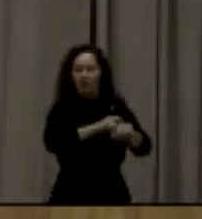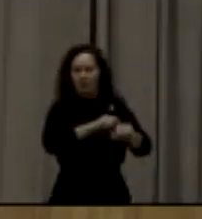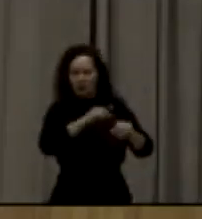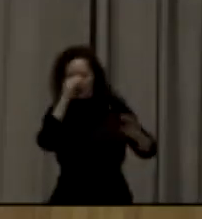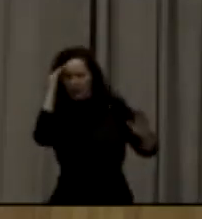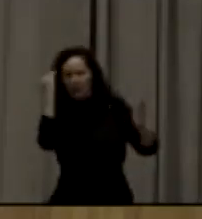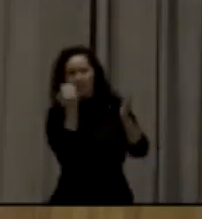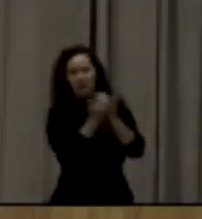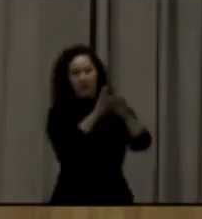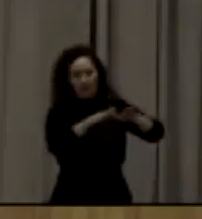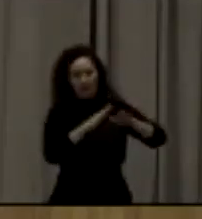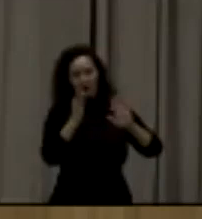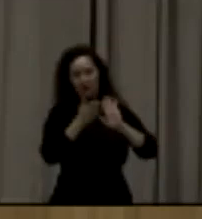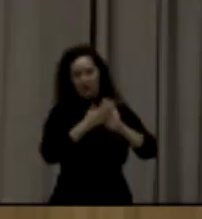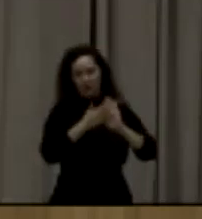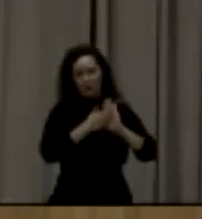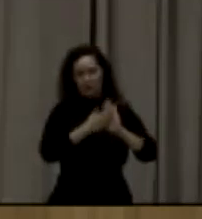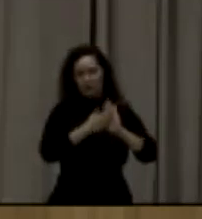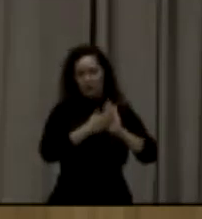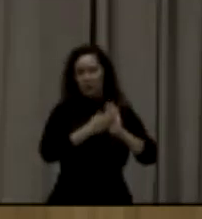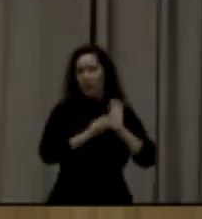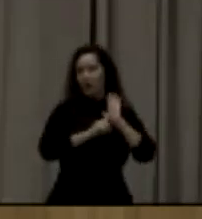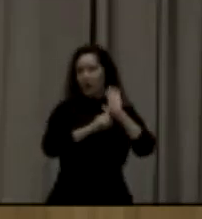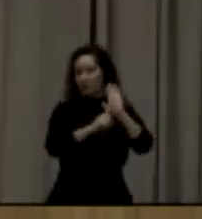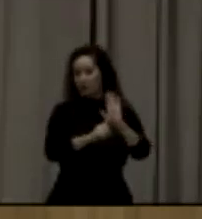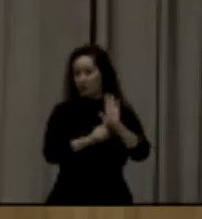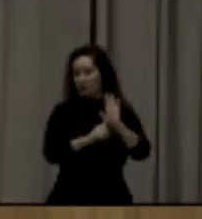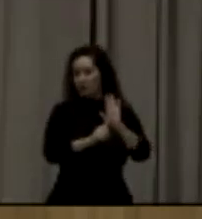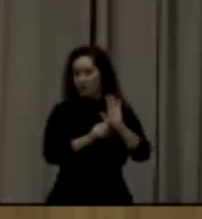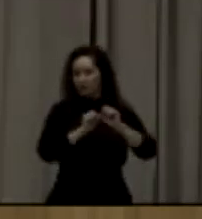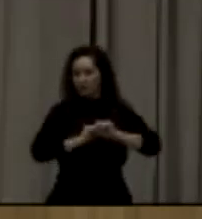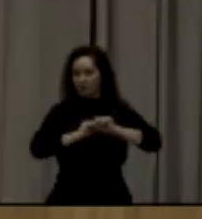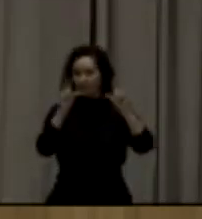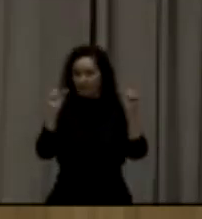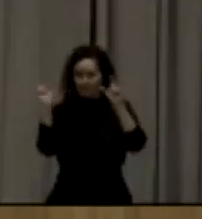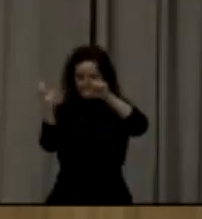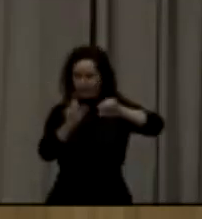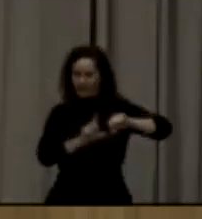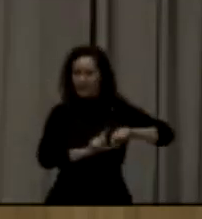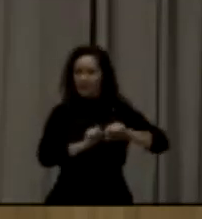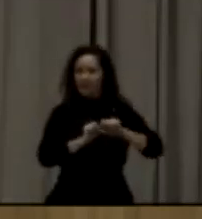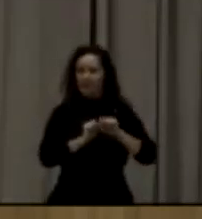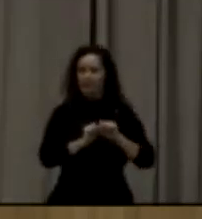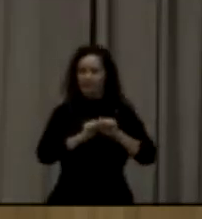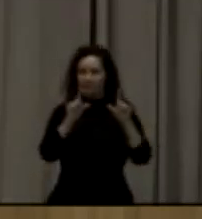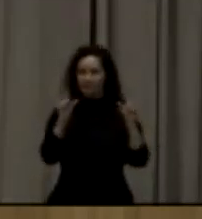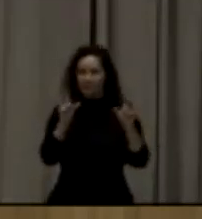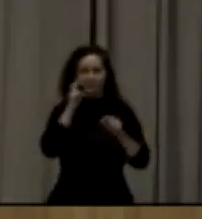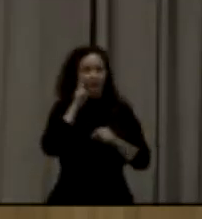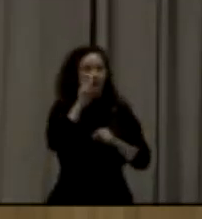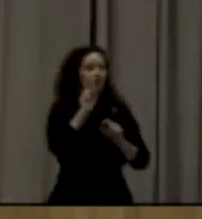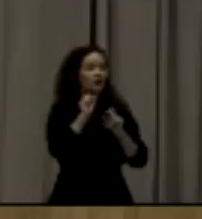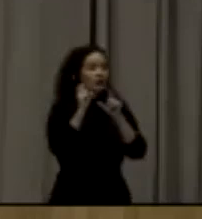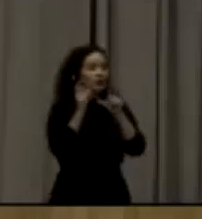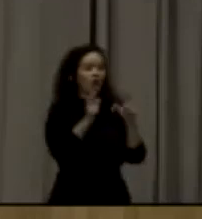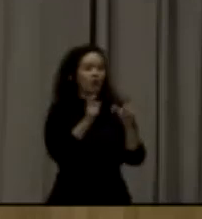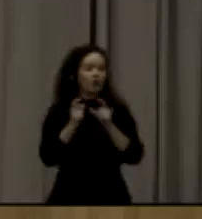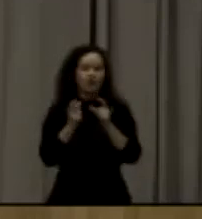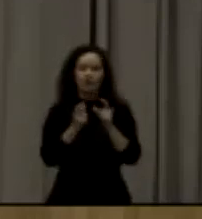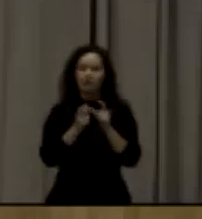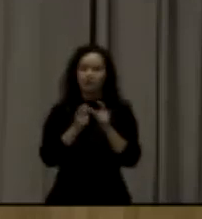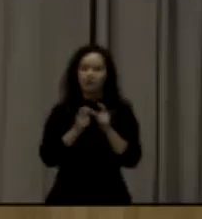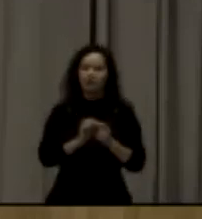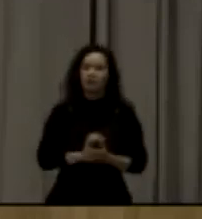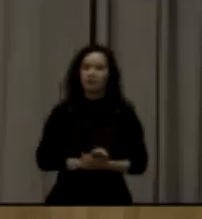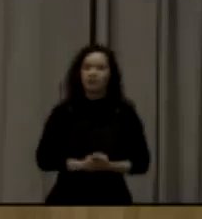mesa si propôs para nós. Eu não voy sei a se poderiam me avanzar la ajudar para presentación. botar a apresentação na tela. Onde que eu vejo?